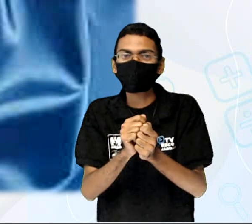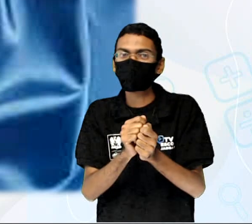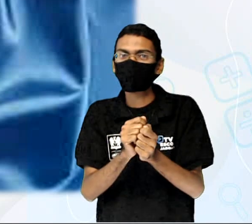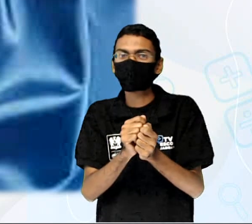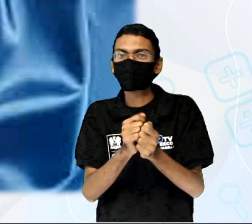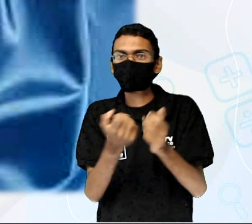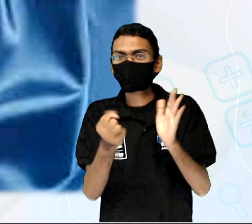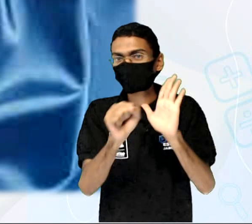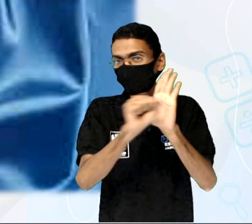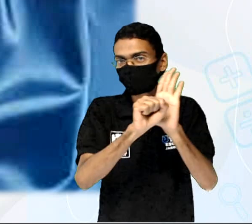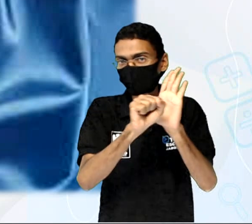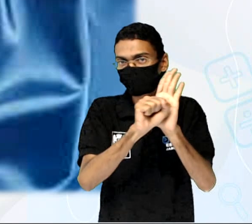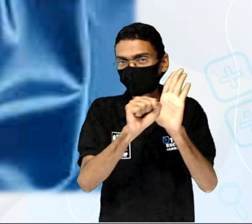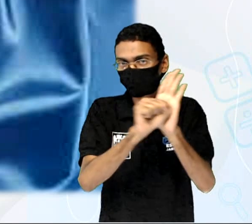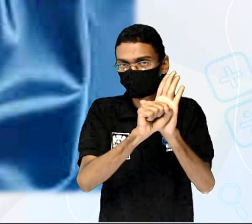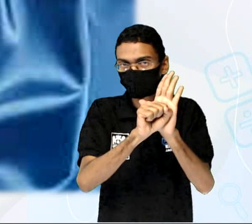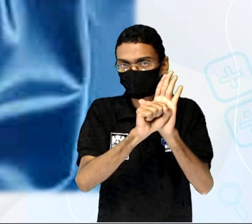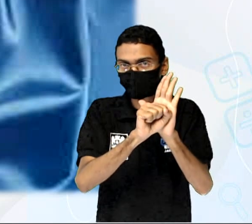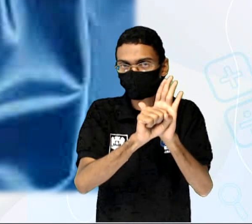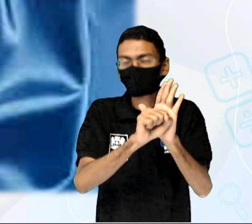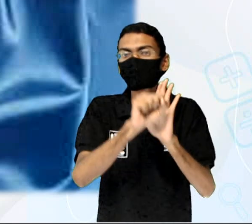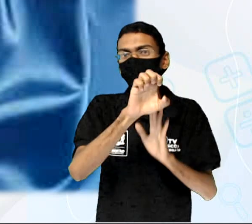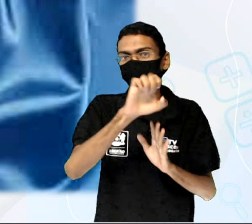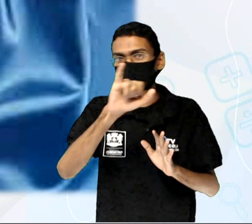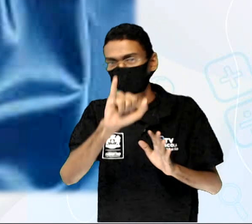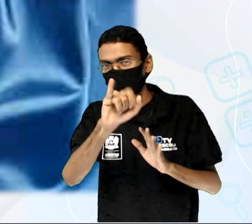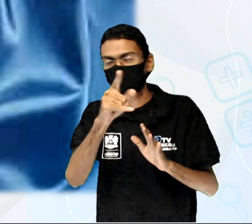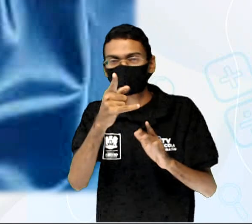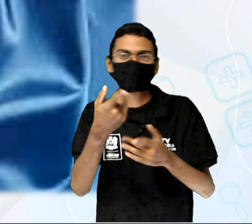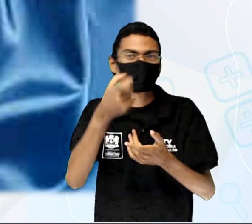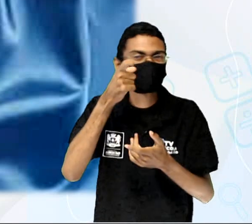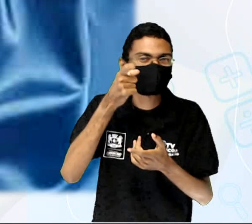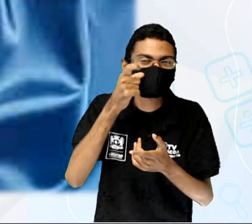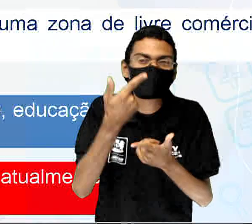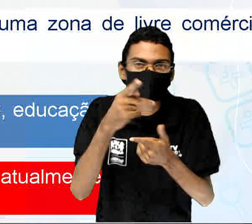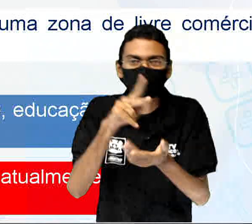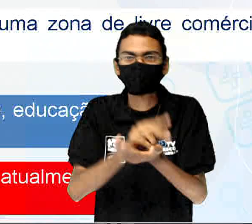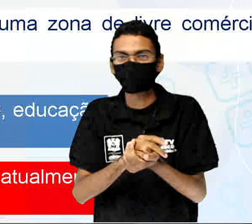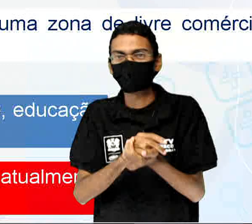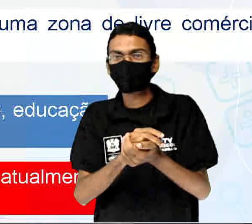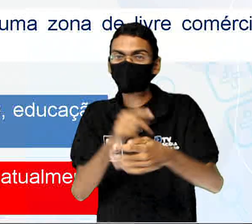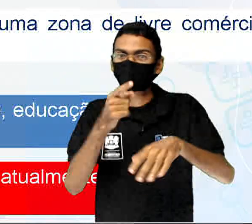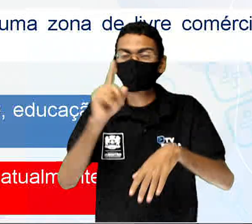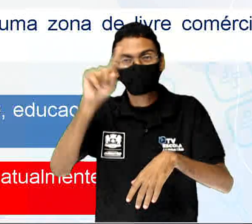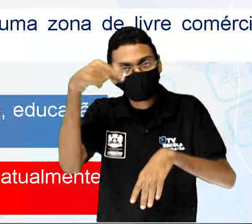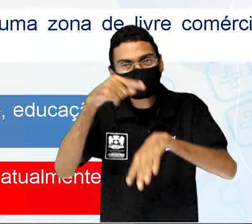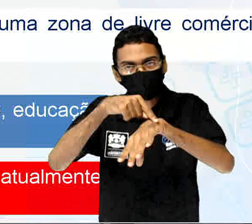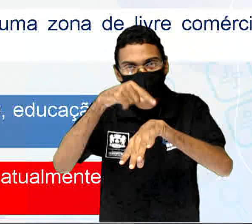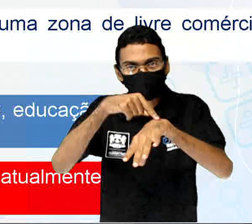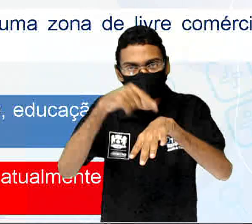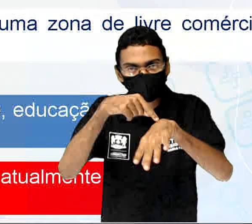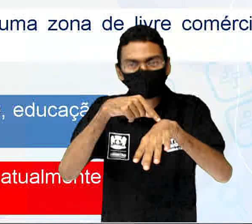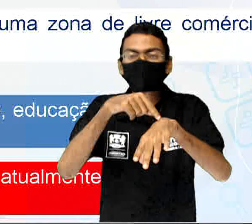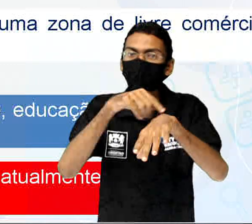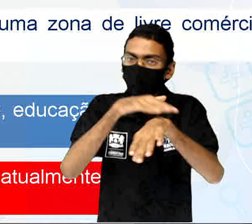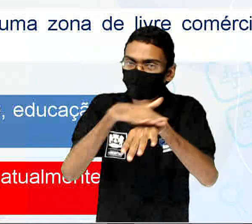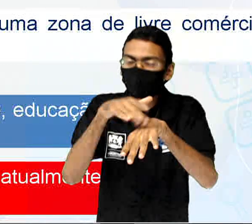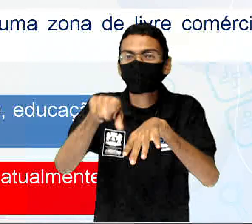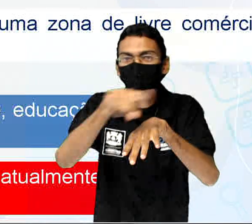verdade, né, da CEI. Bem interessante. Em outro momento, a gente conversa com vocês sobre esse símbolo.